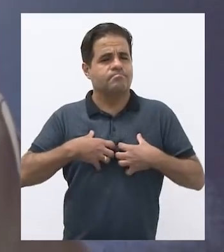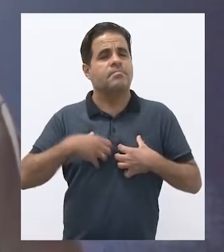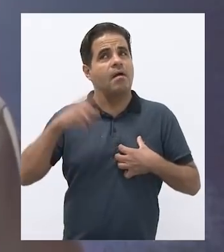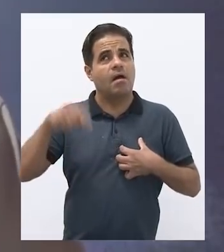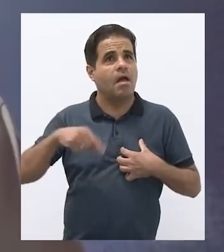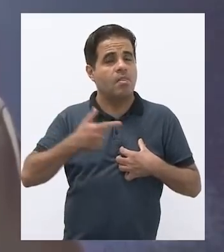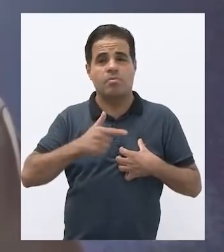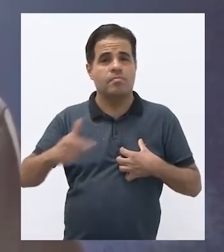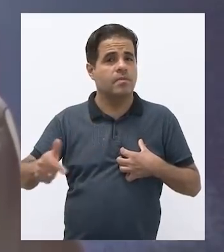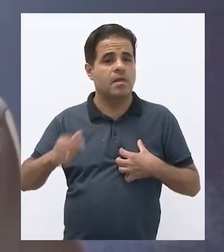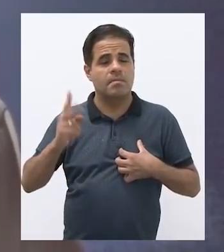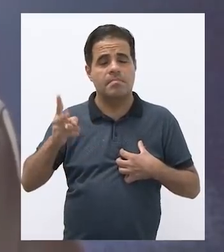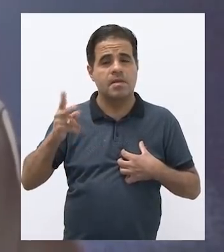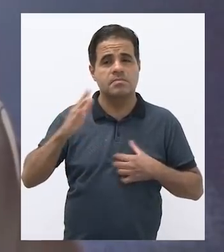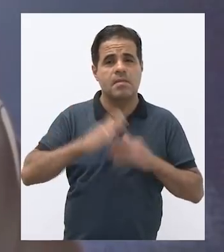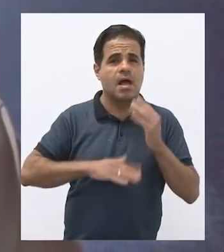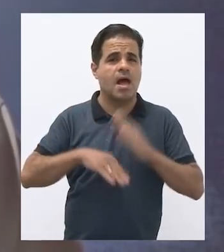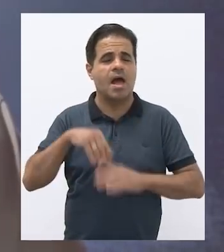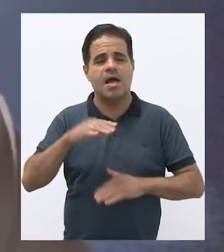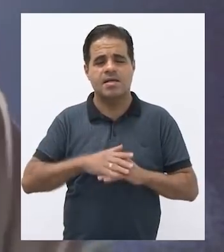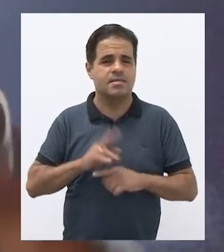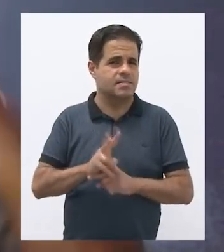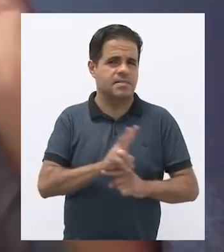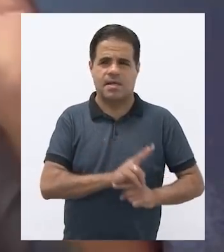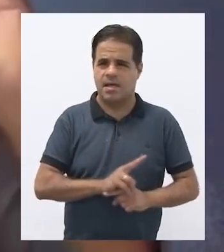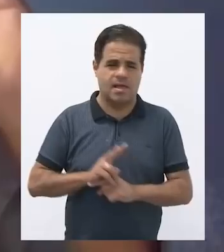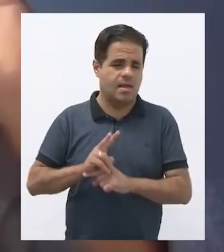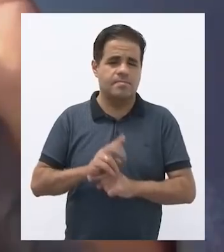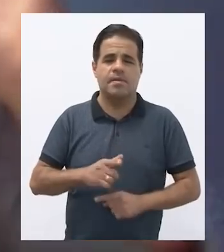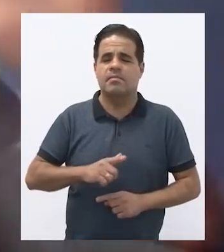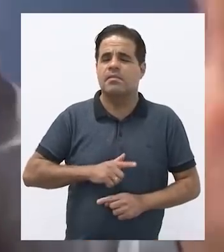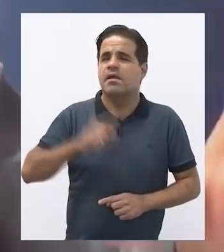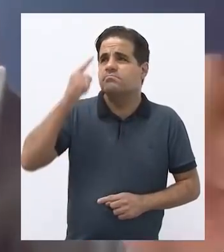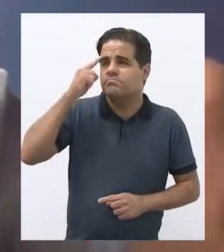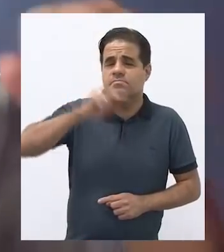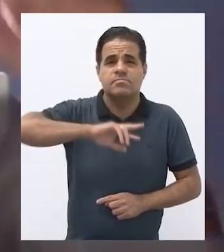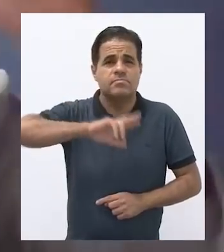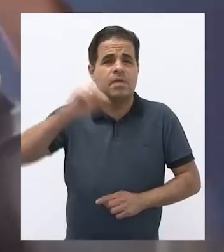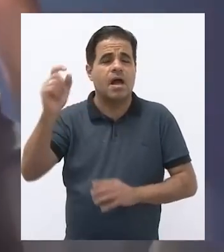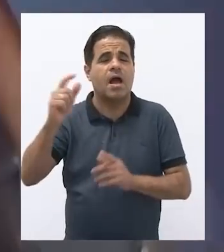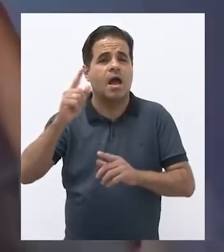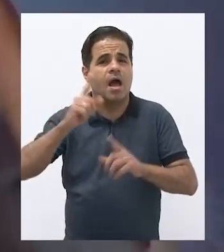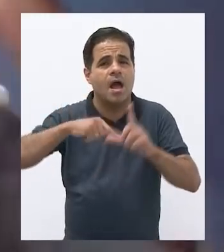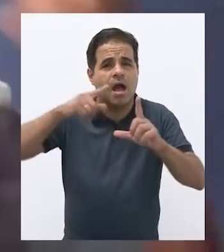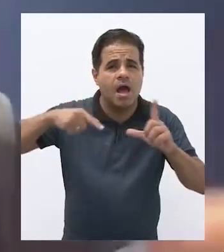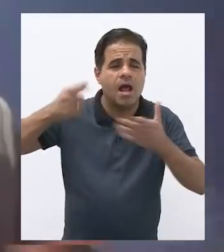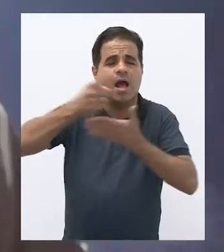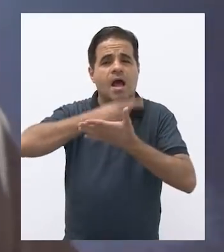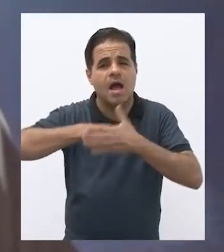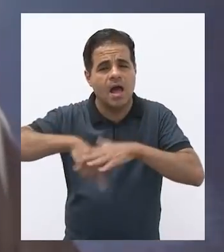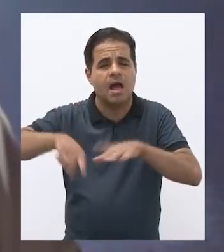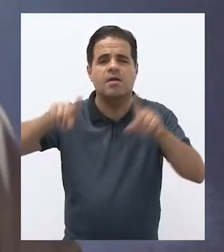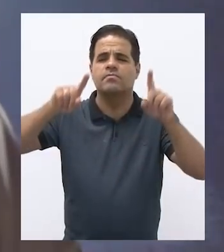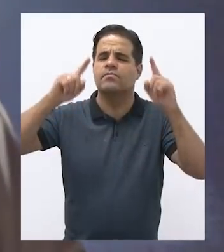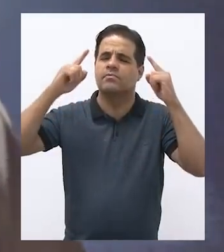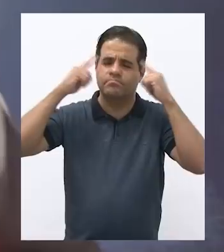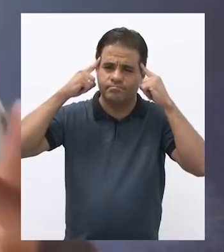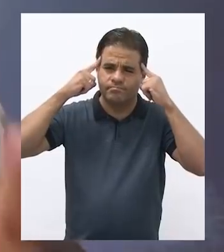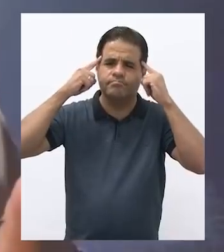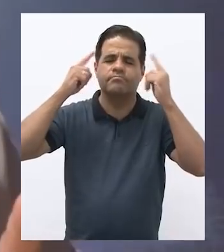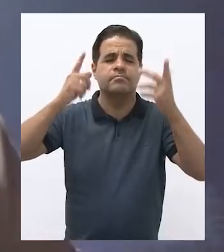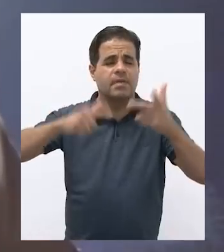não tem essas mesmas armas para brigar, porque há um aspecto gráfico, há um aspecto sonoro.